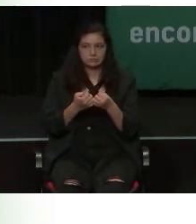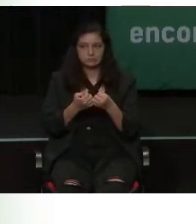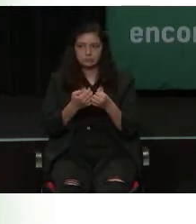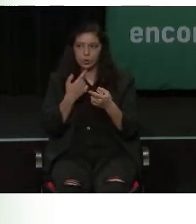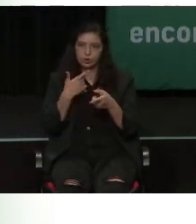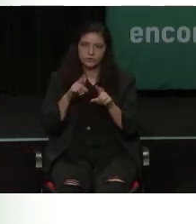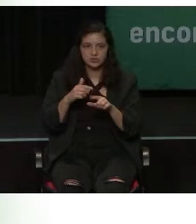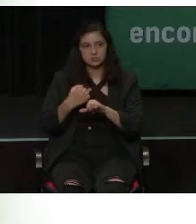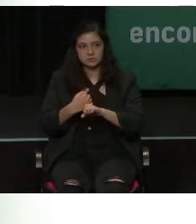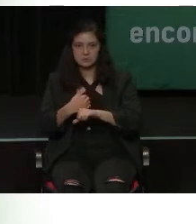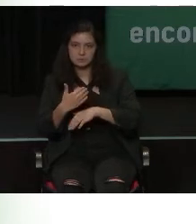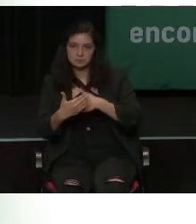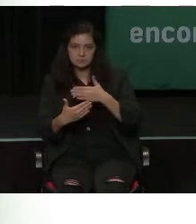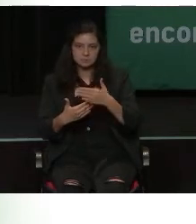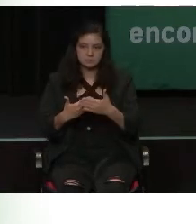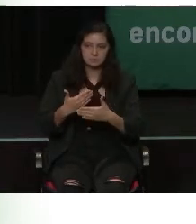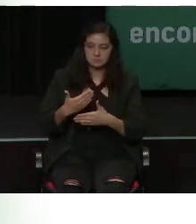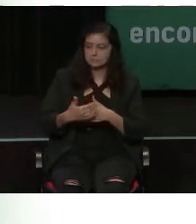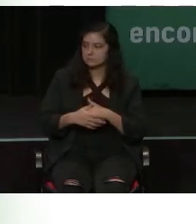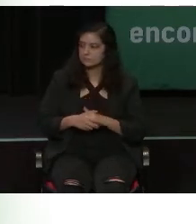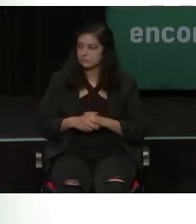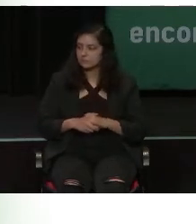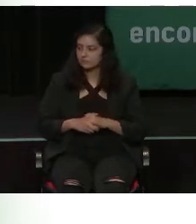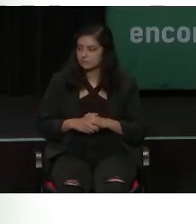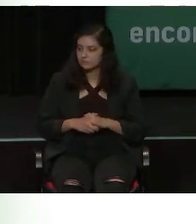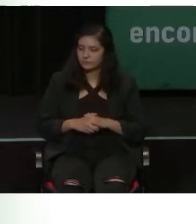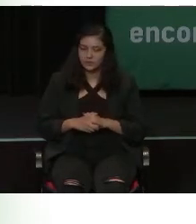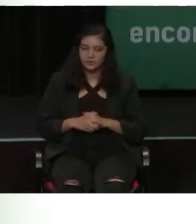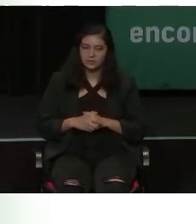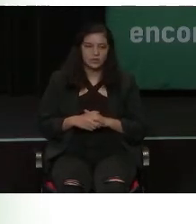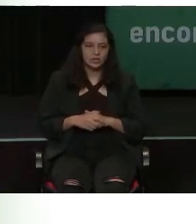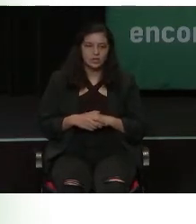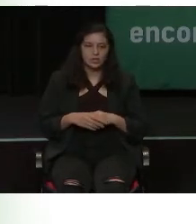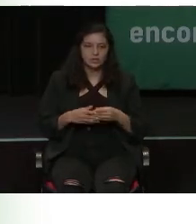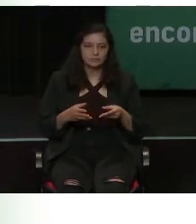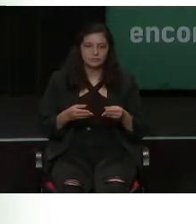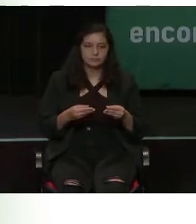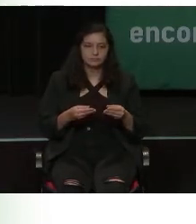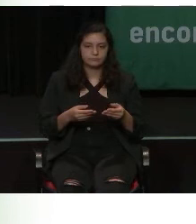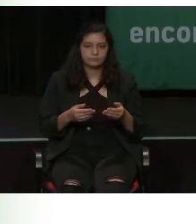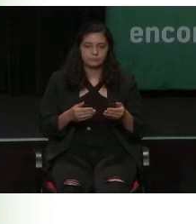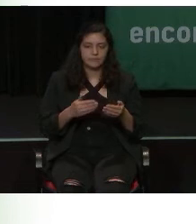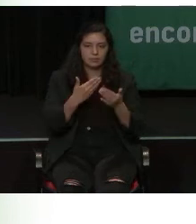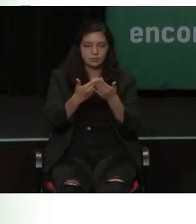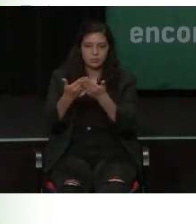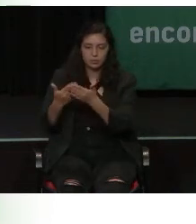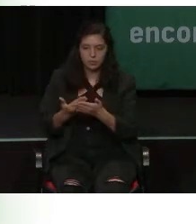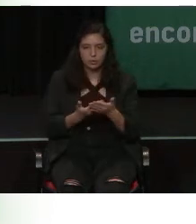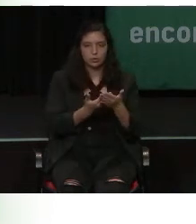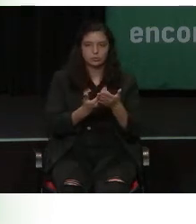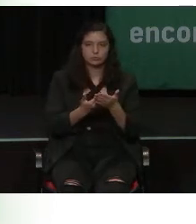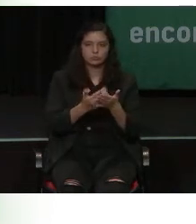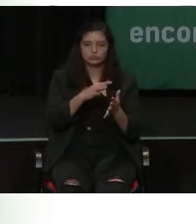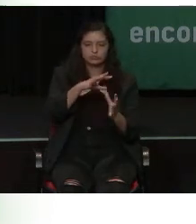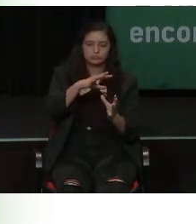sua atividade. E já tinham sido distribuídas um pouco por